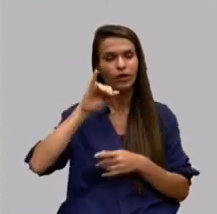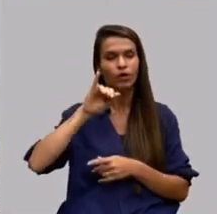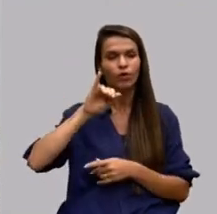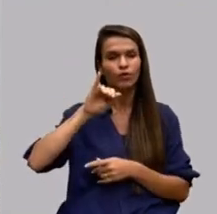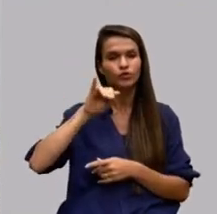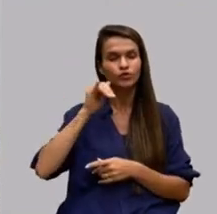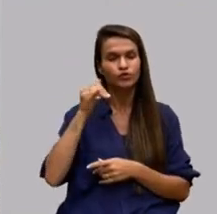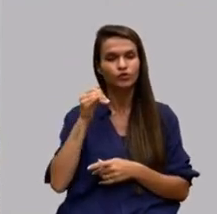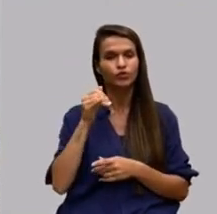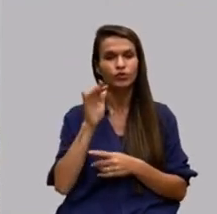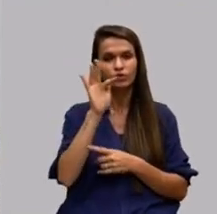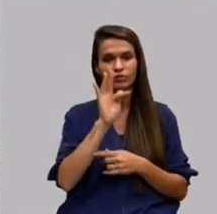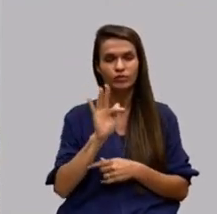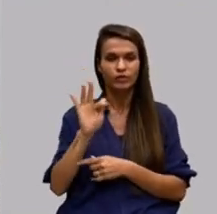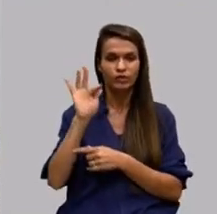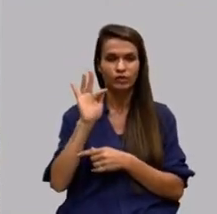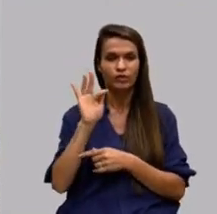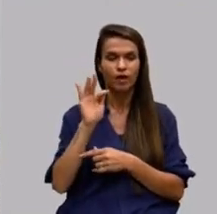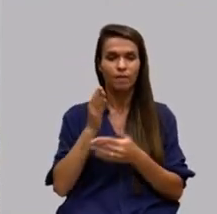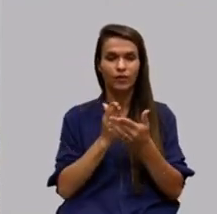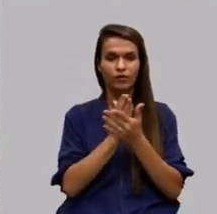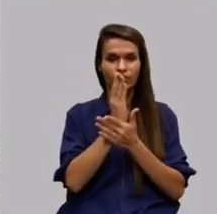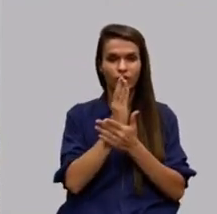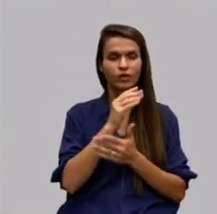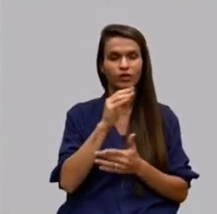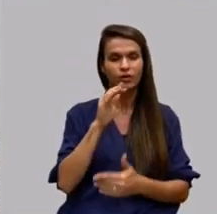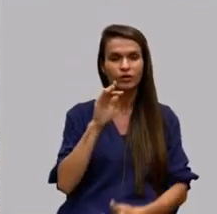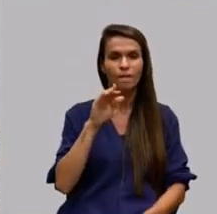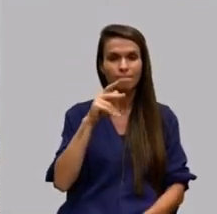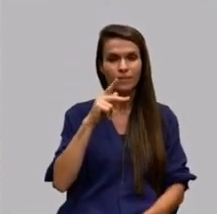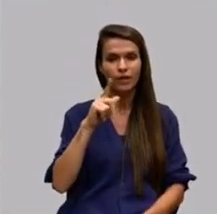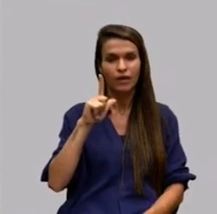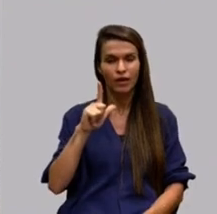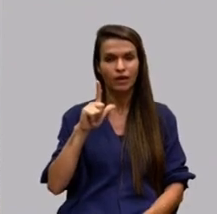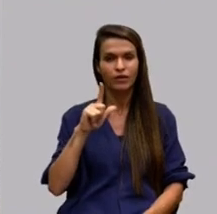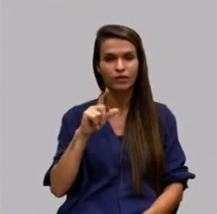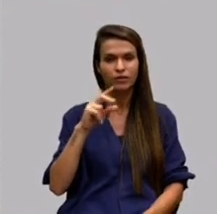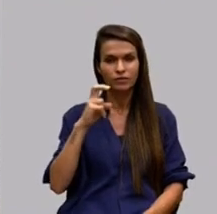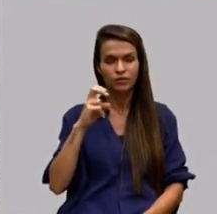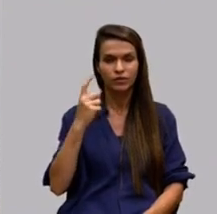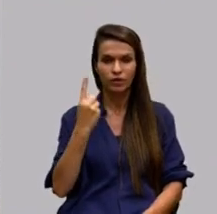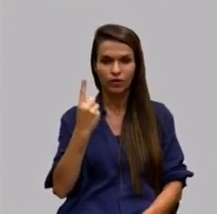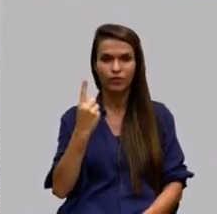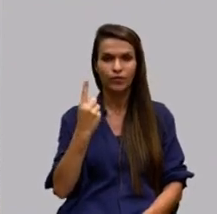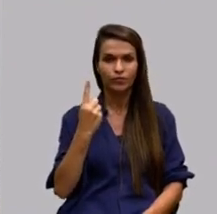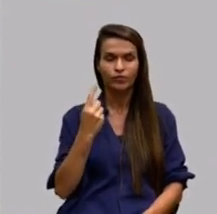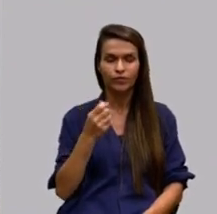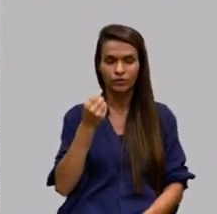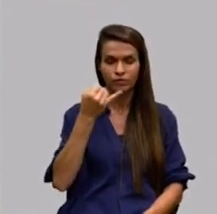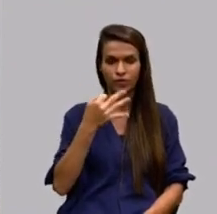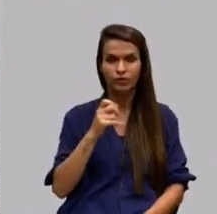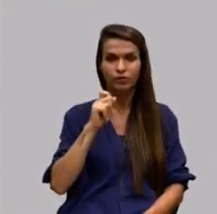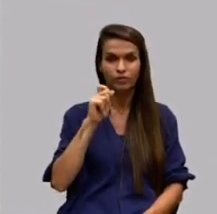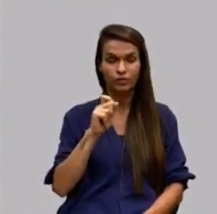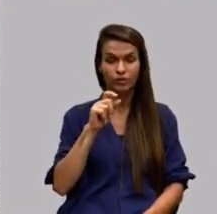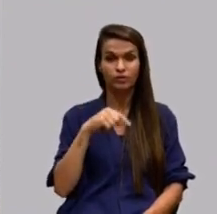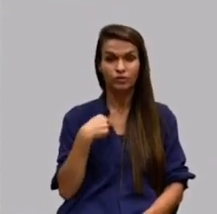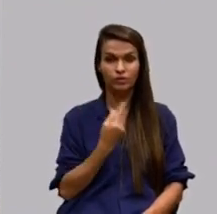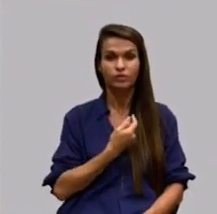Votação e aprovação do PL 561, PL 568, diz exatamente isso, que a gente deve